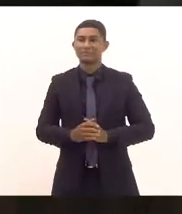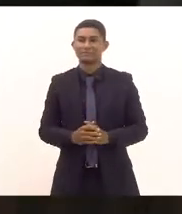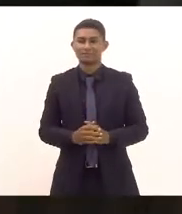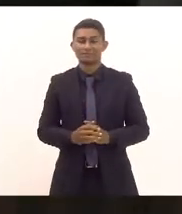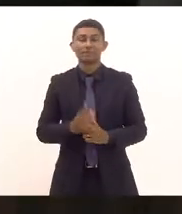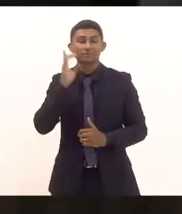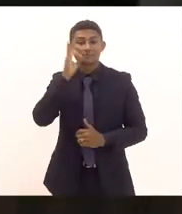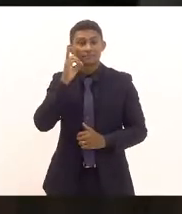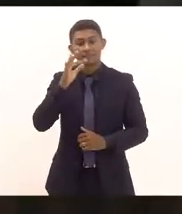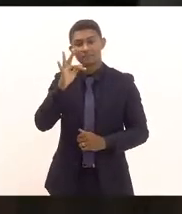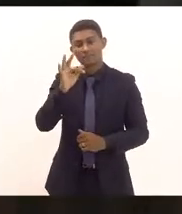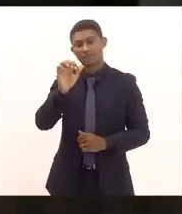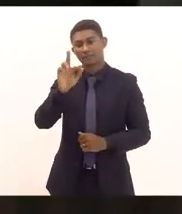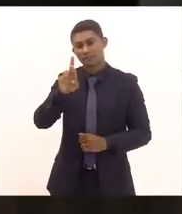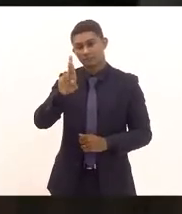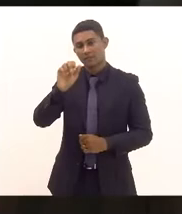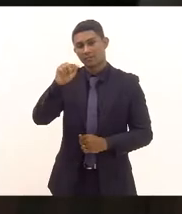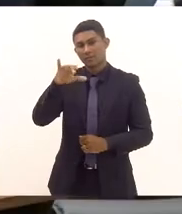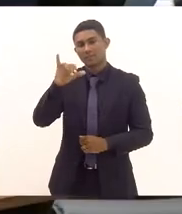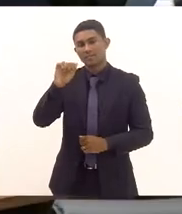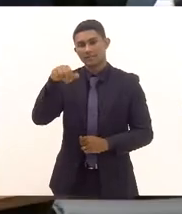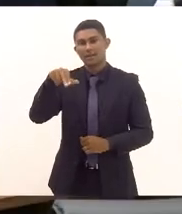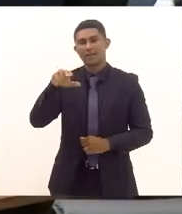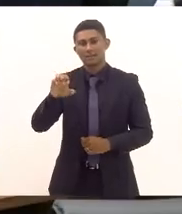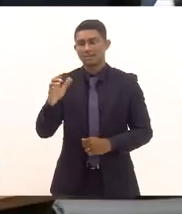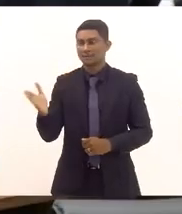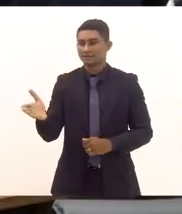deputada Franciane Motta